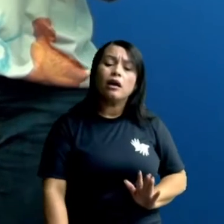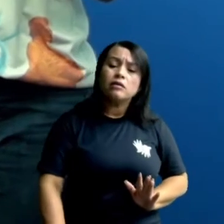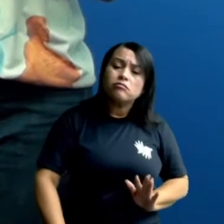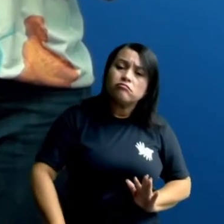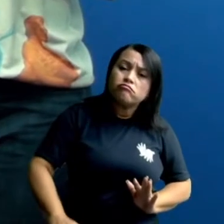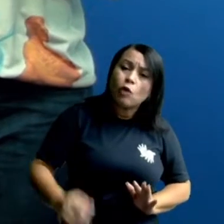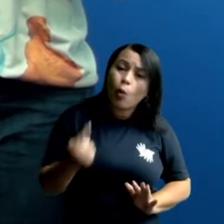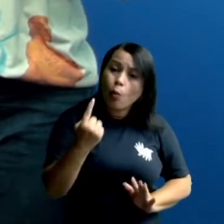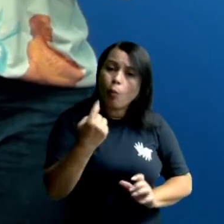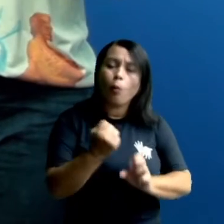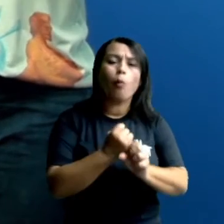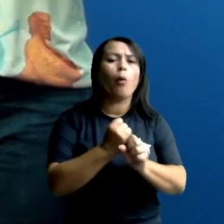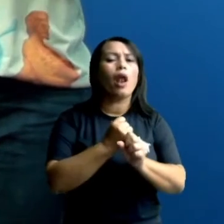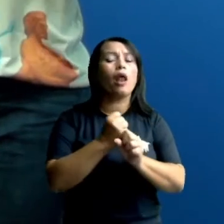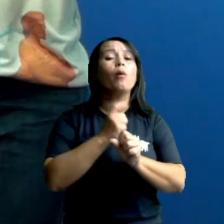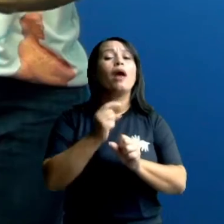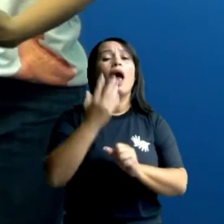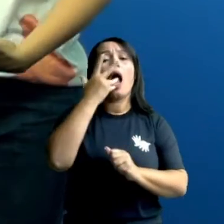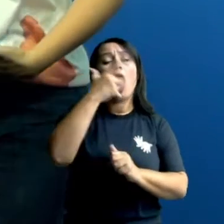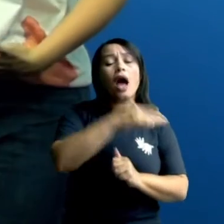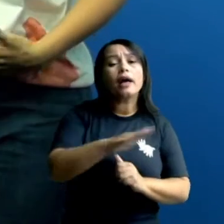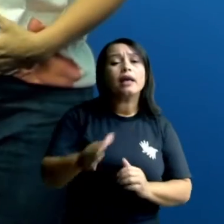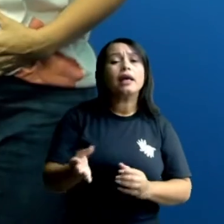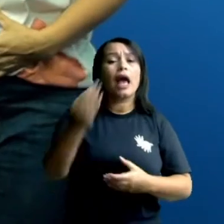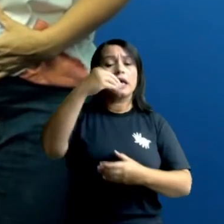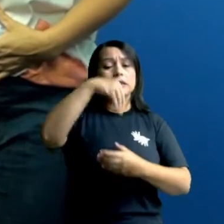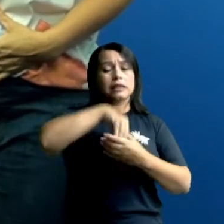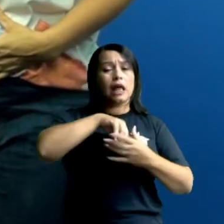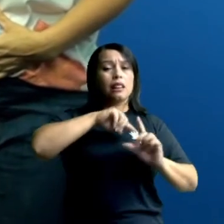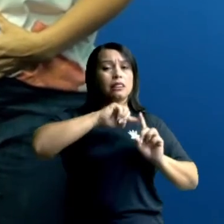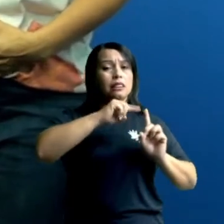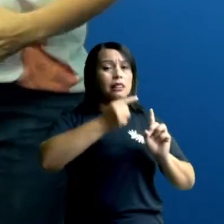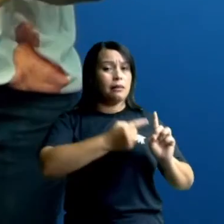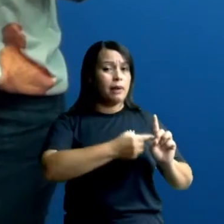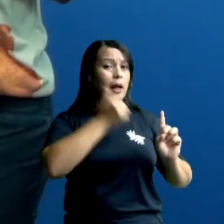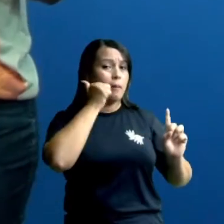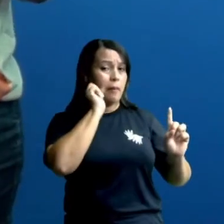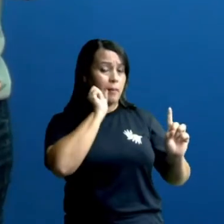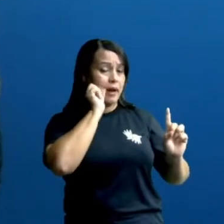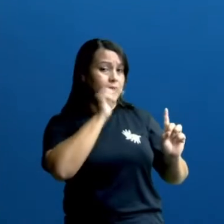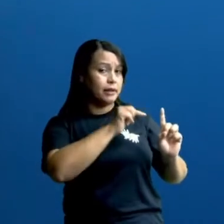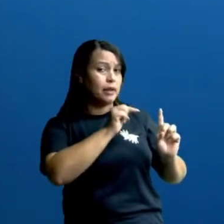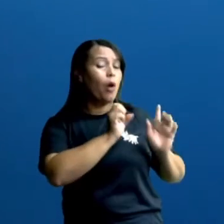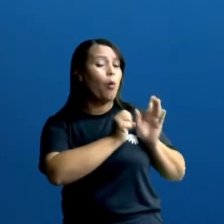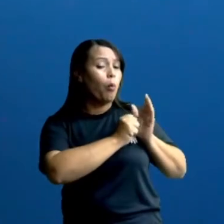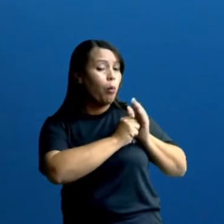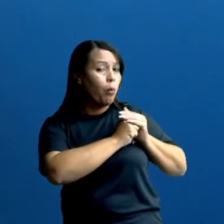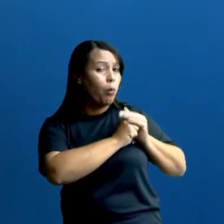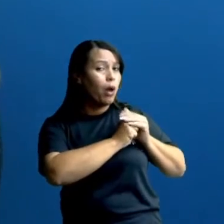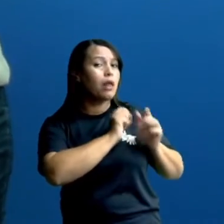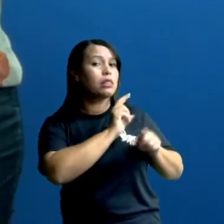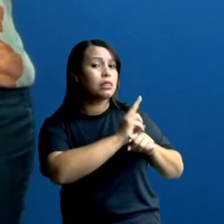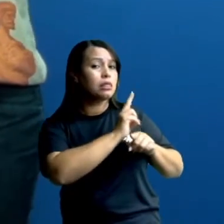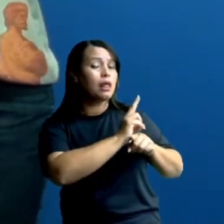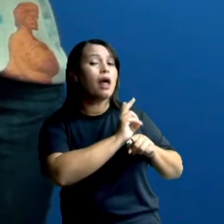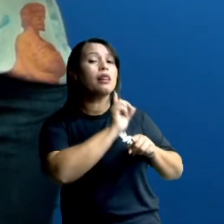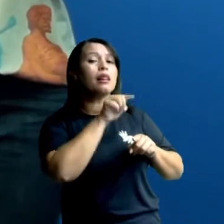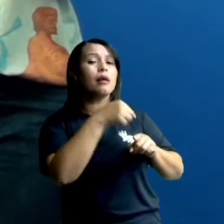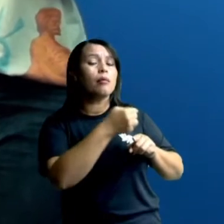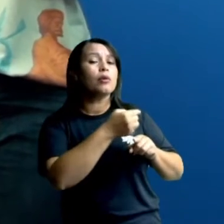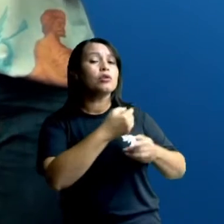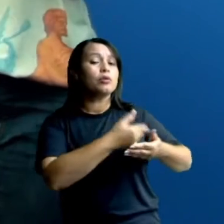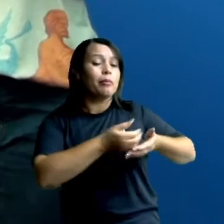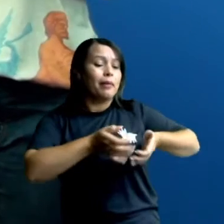ano vai ser justamente, a criança passou 9 meses para ser formada na barriga da mãe dela, ali ela estava guardadinha, tudo direitinho. Quando